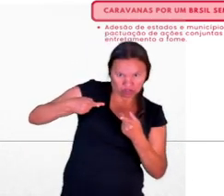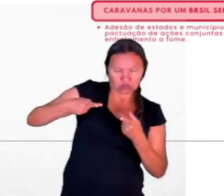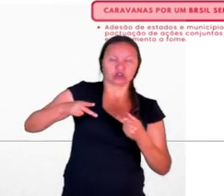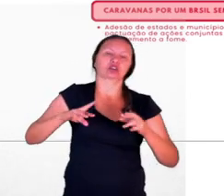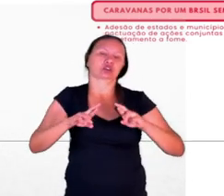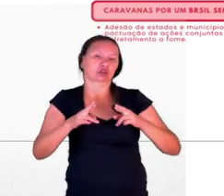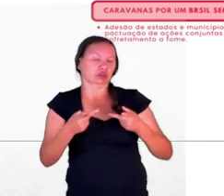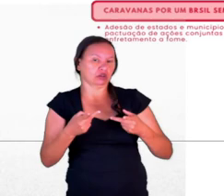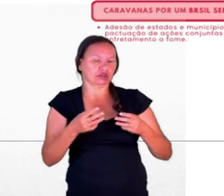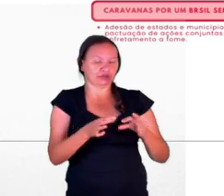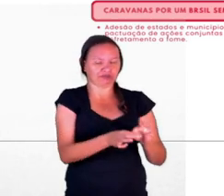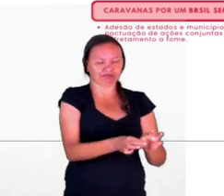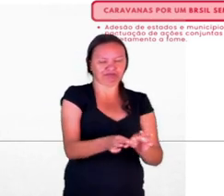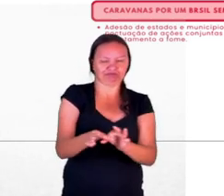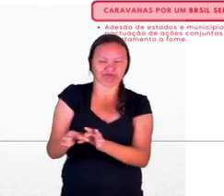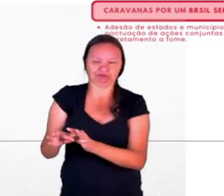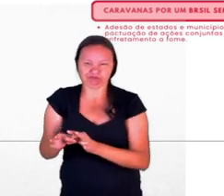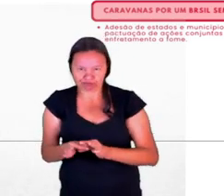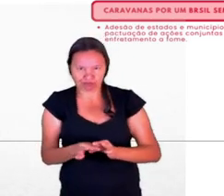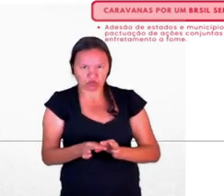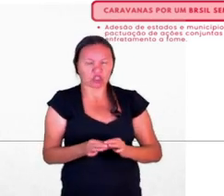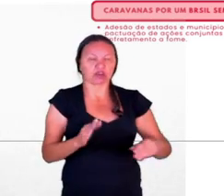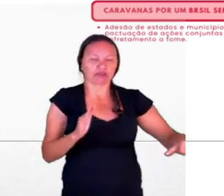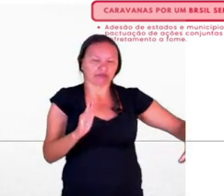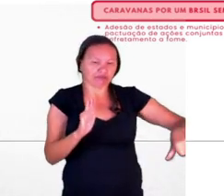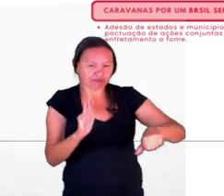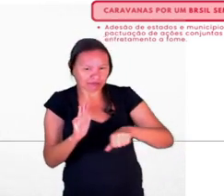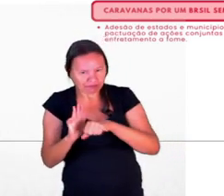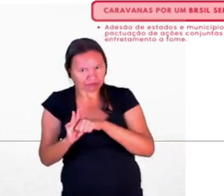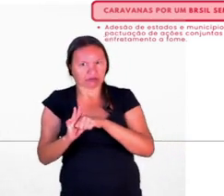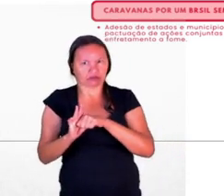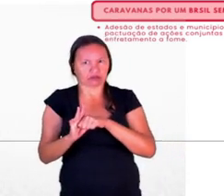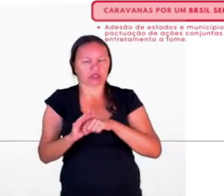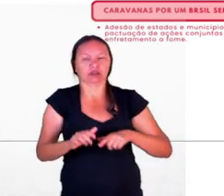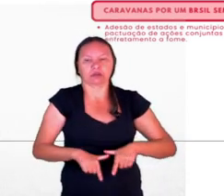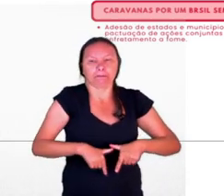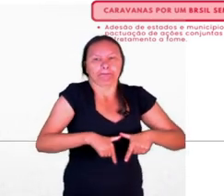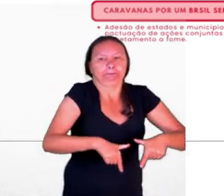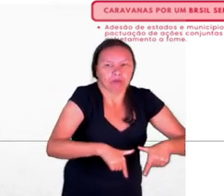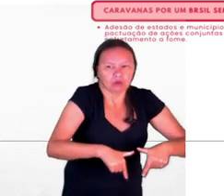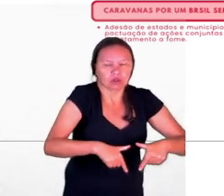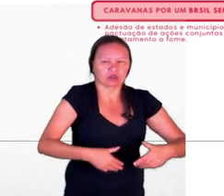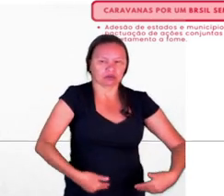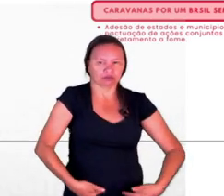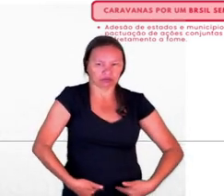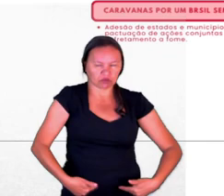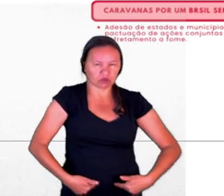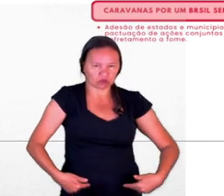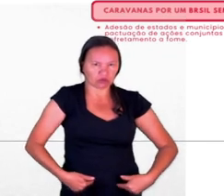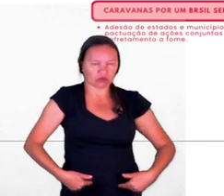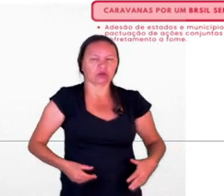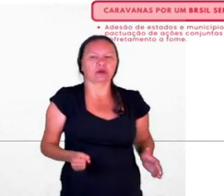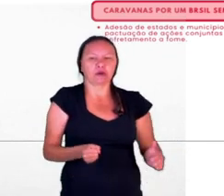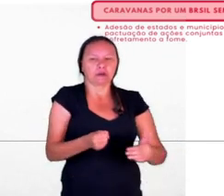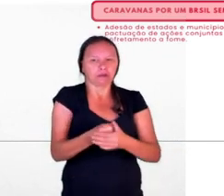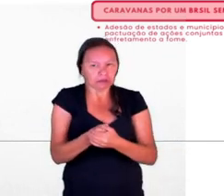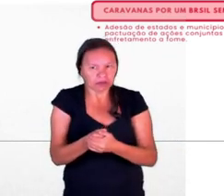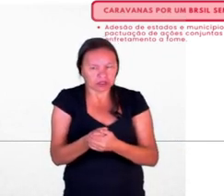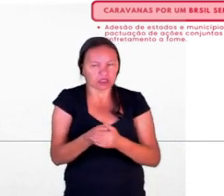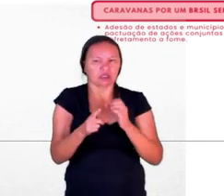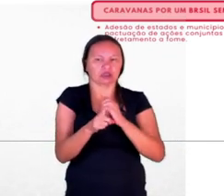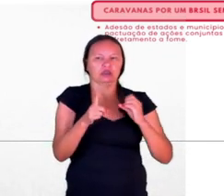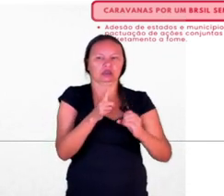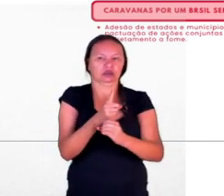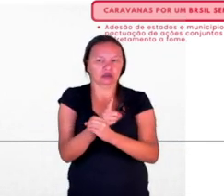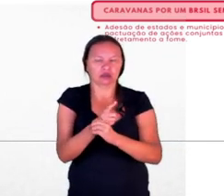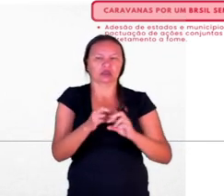civil organizada no enfrentamento à fome eh Então tem um aspecto aqui muito grande de mobilizar a sociedade e os